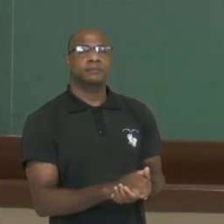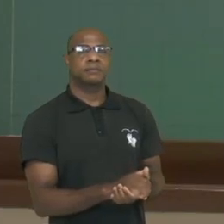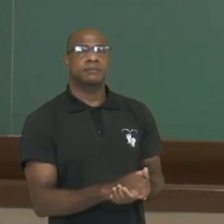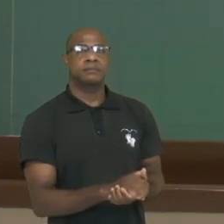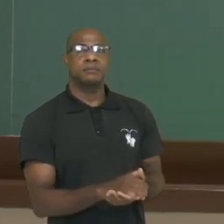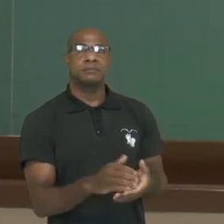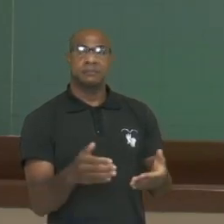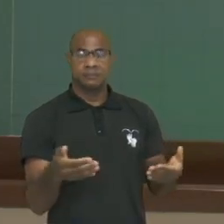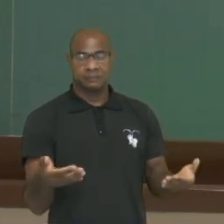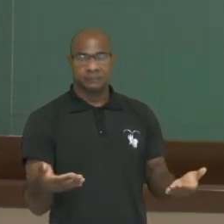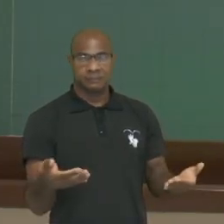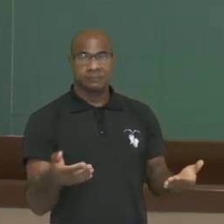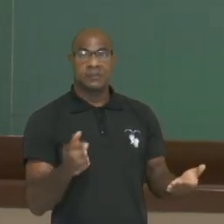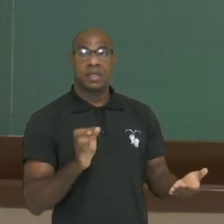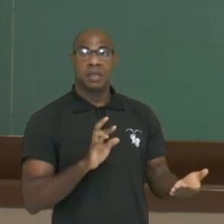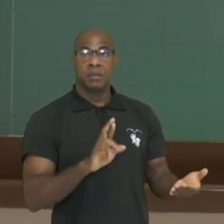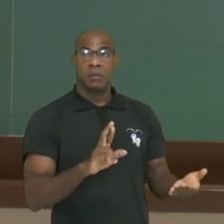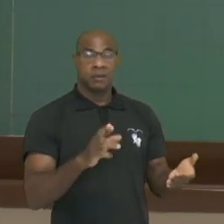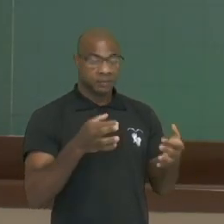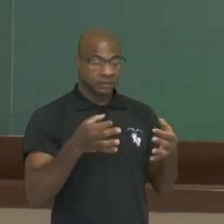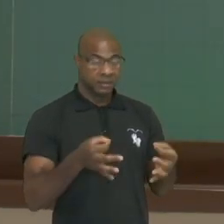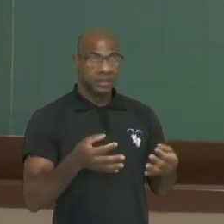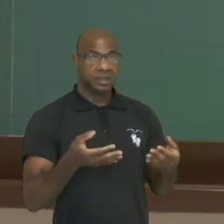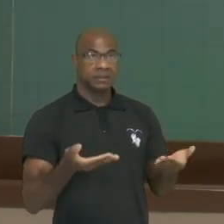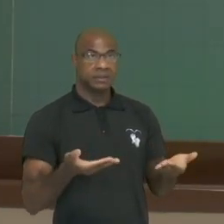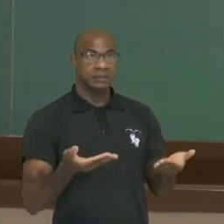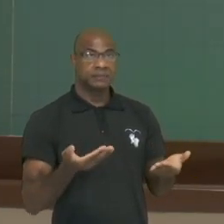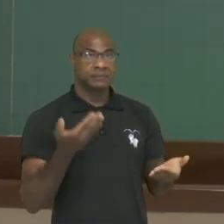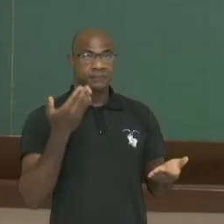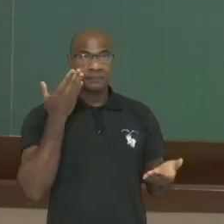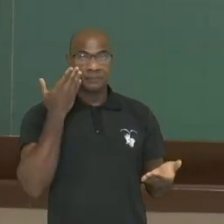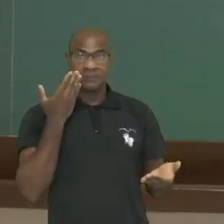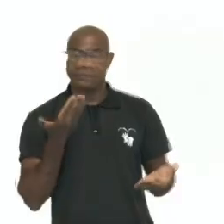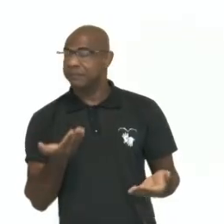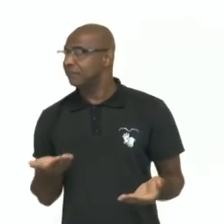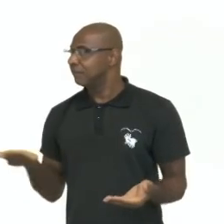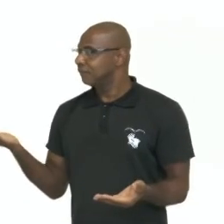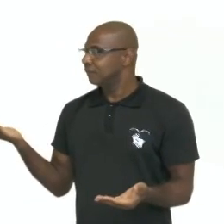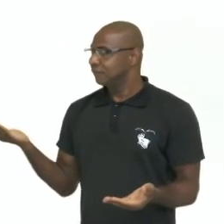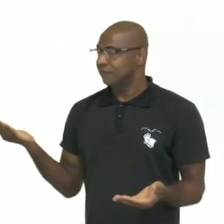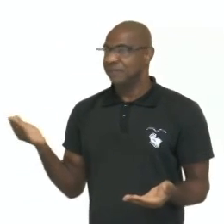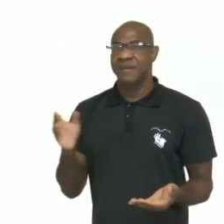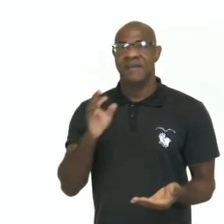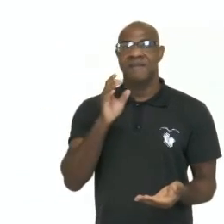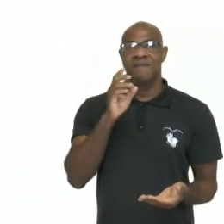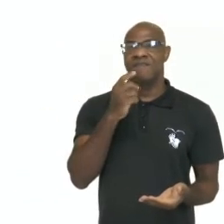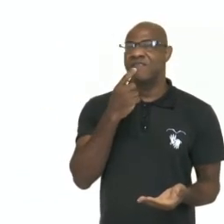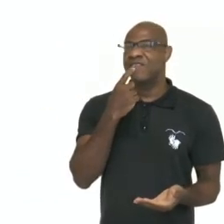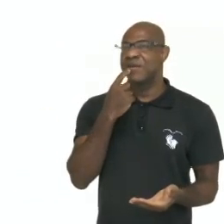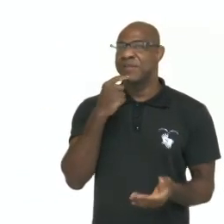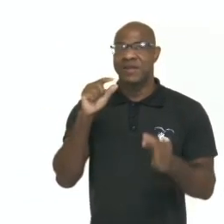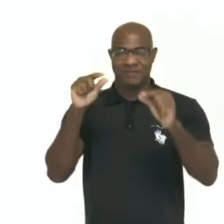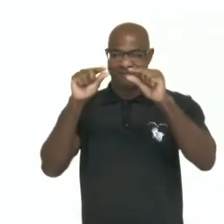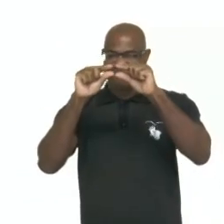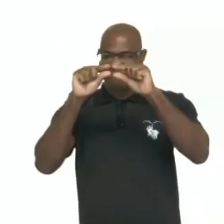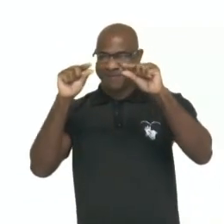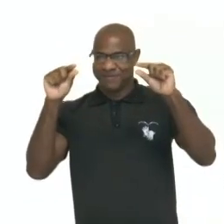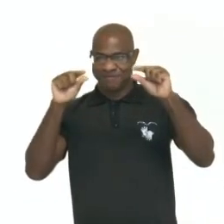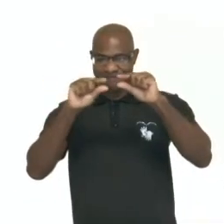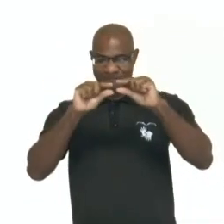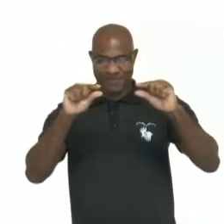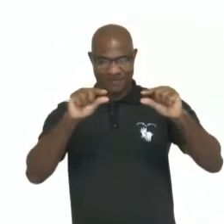Muito bem, vamos à resposta certa. Aqui, ippon, como falamos, equivale a 3